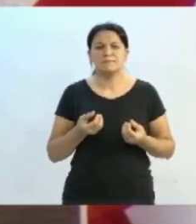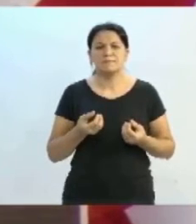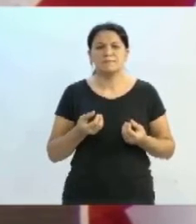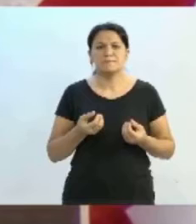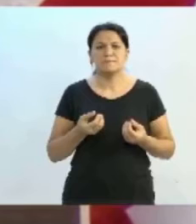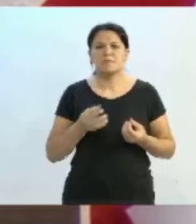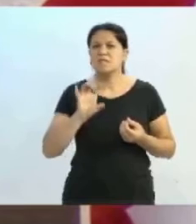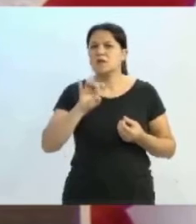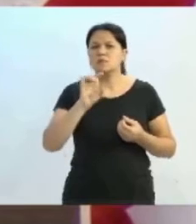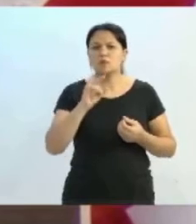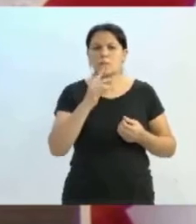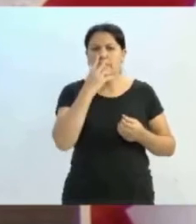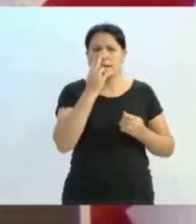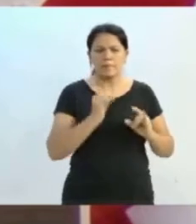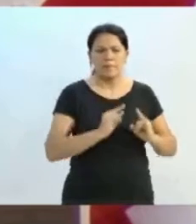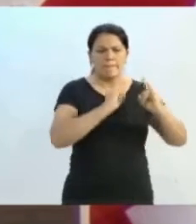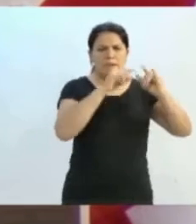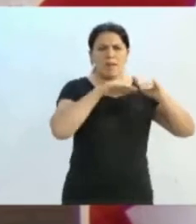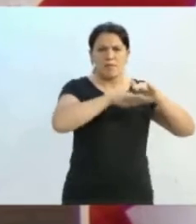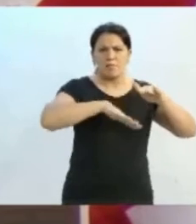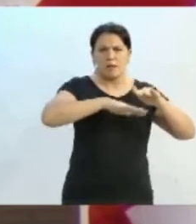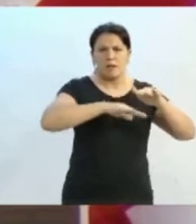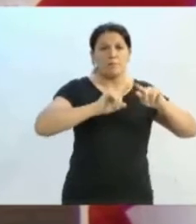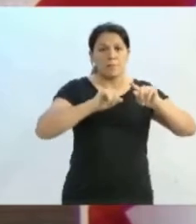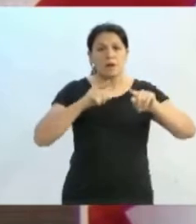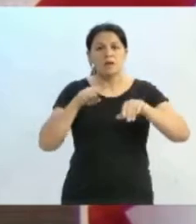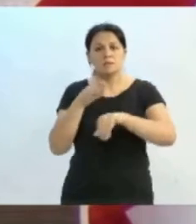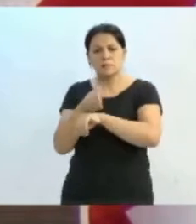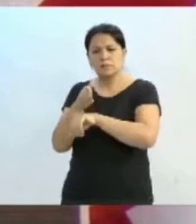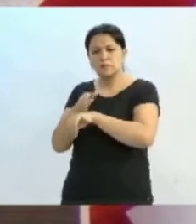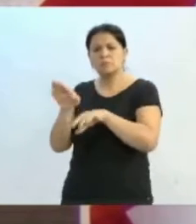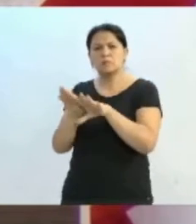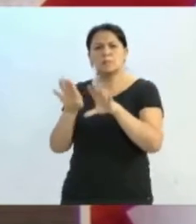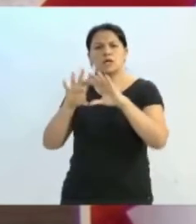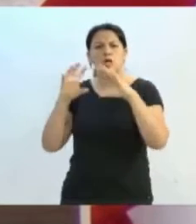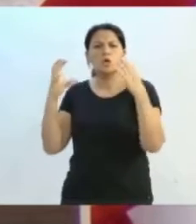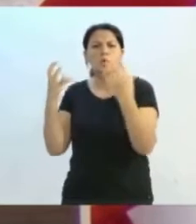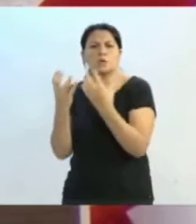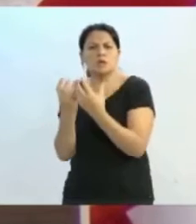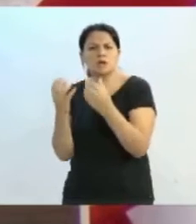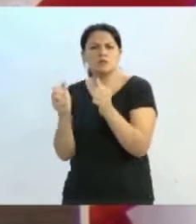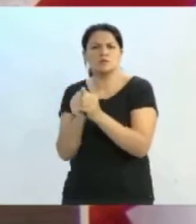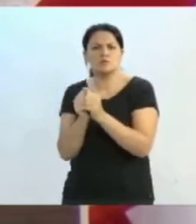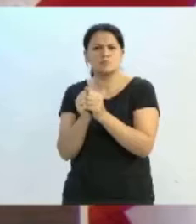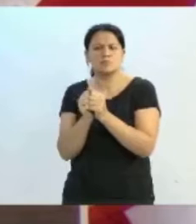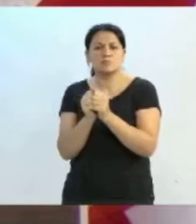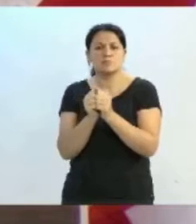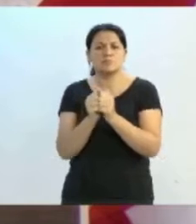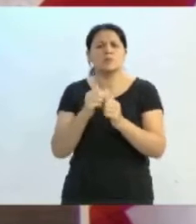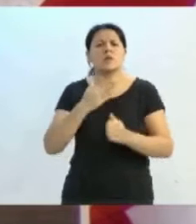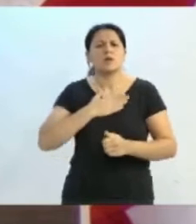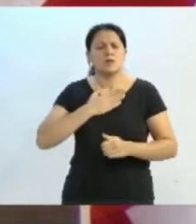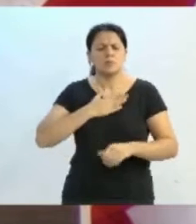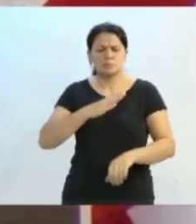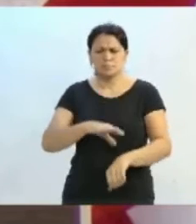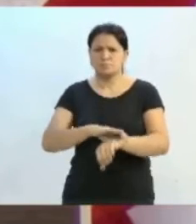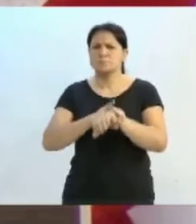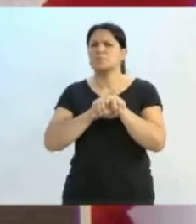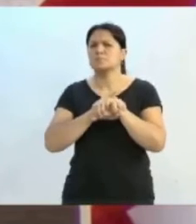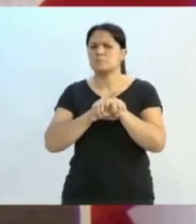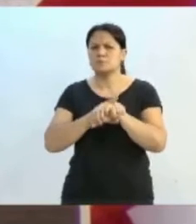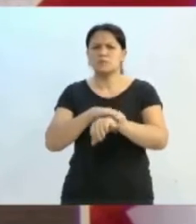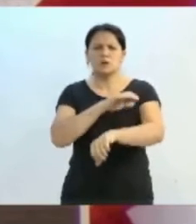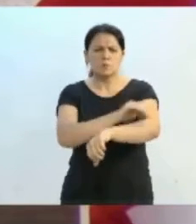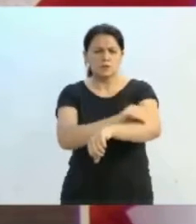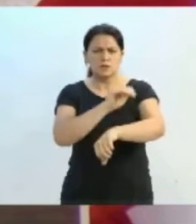templo igreja mas sim na comunidade como como membro da Assembléia de Deus eu posso garantir e tenho